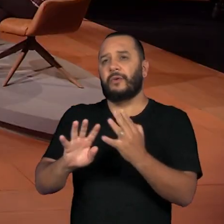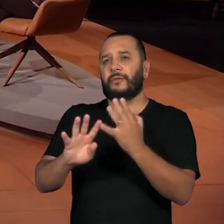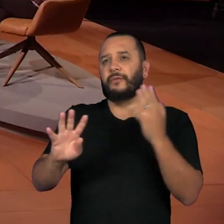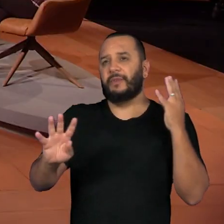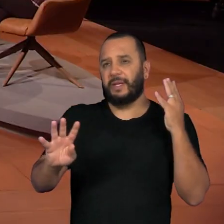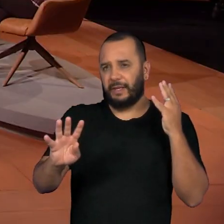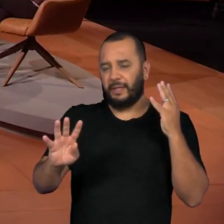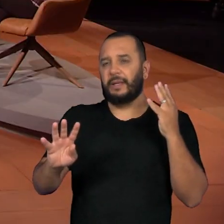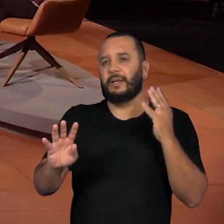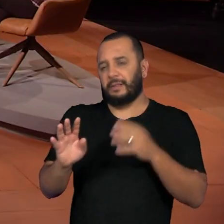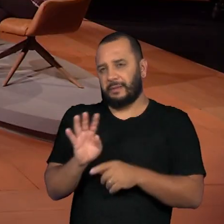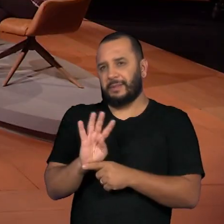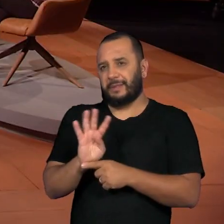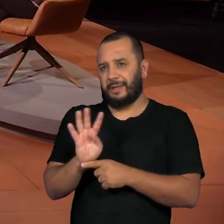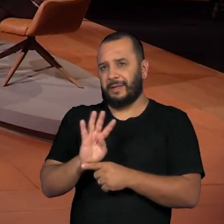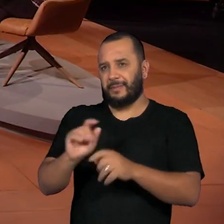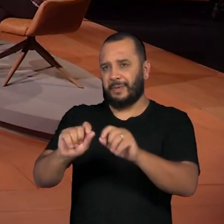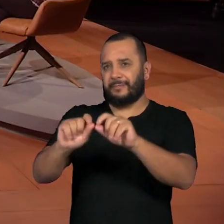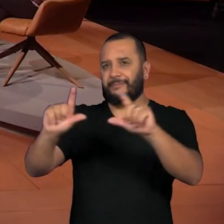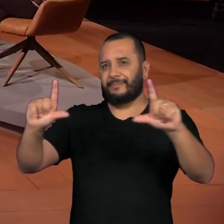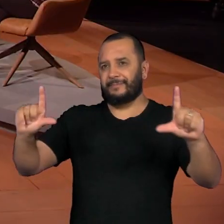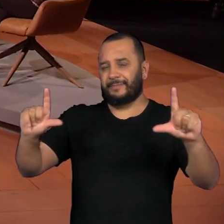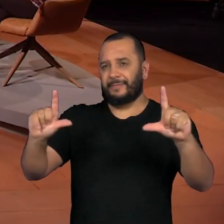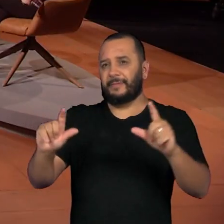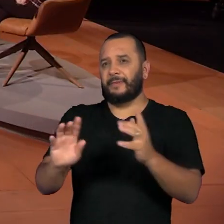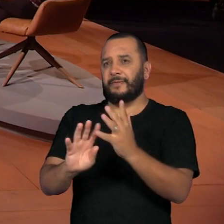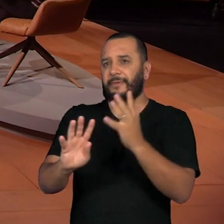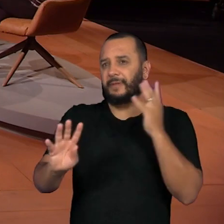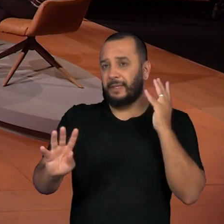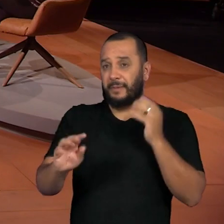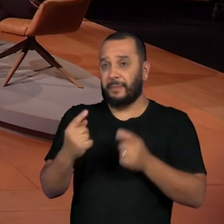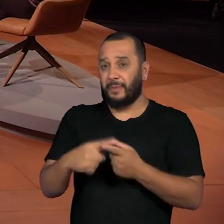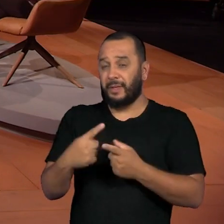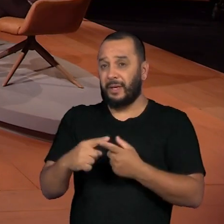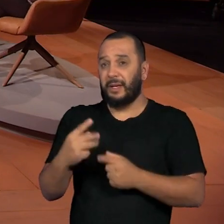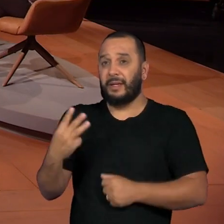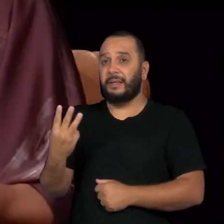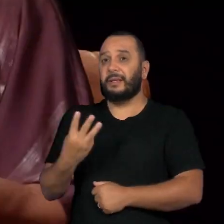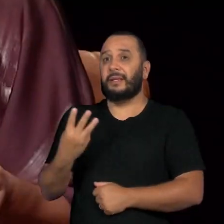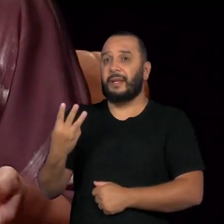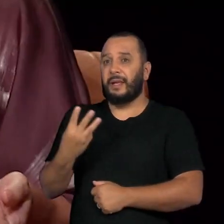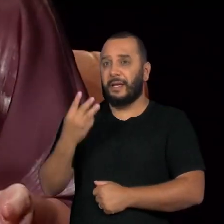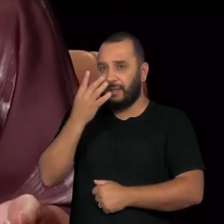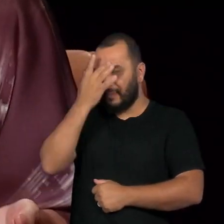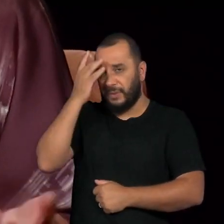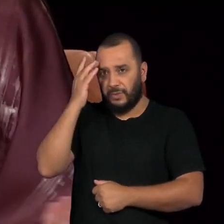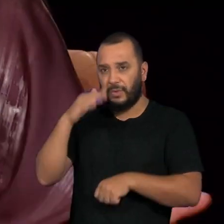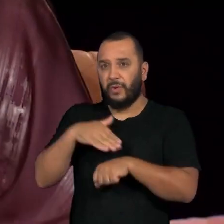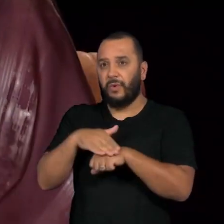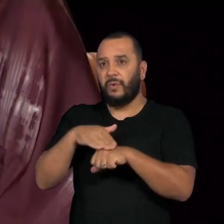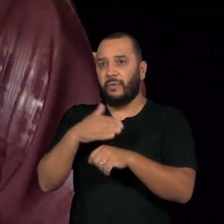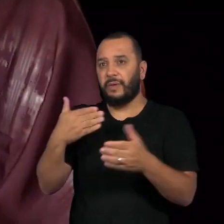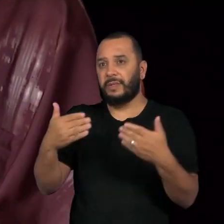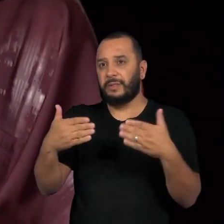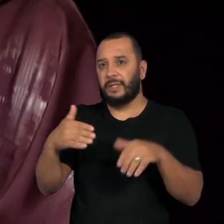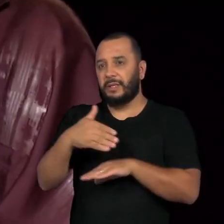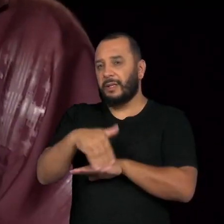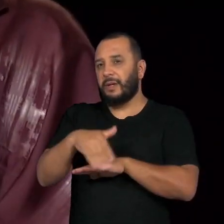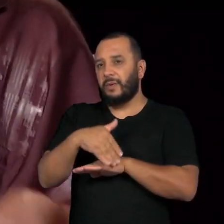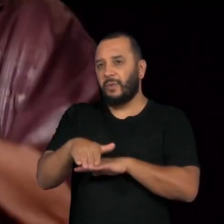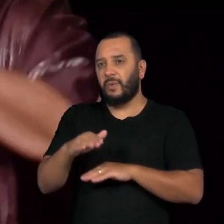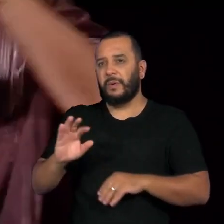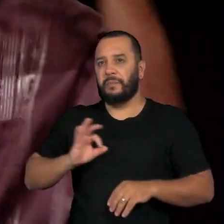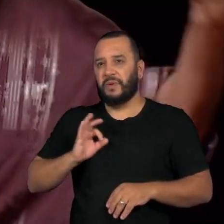3 pessoas conversando na rua, já era a polícia chegando, perguntando o que vocês estão fazendo. Então,